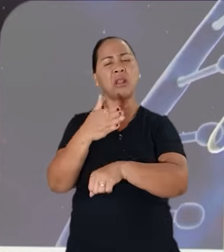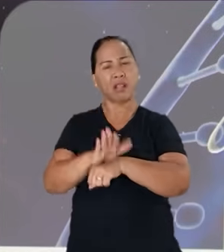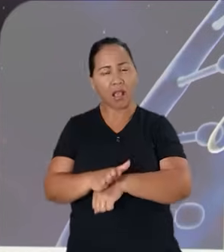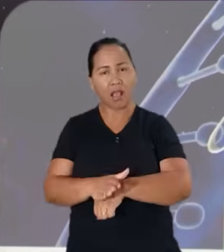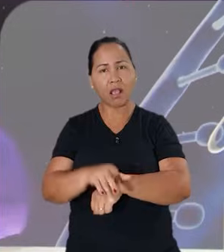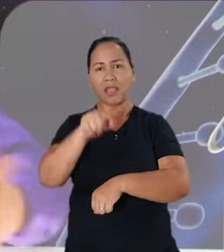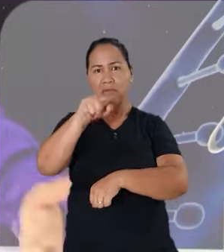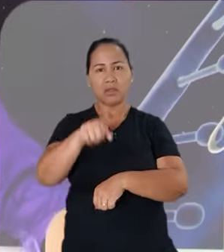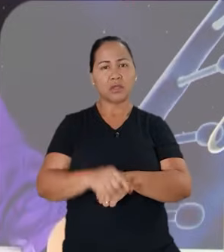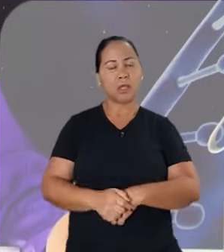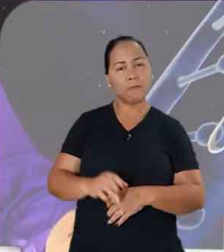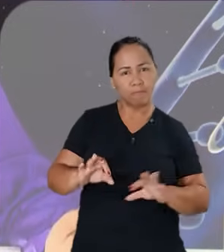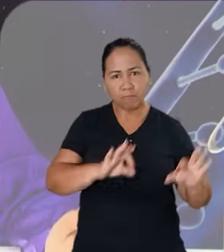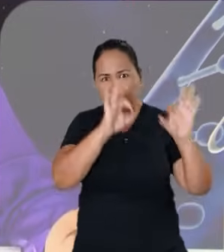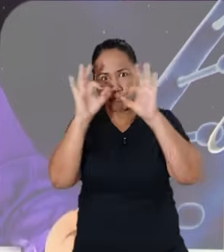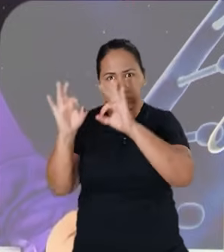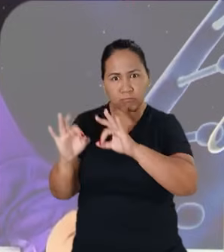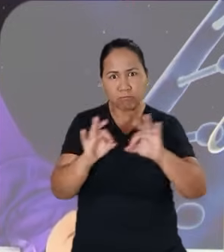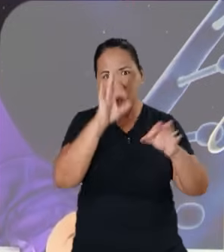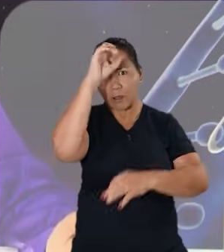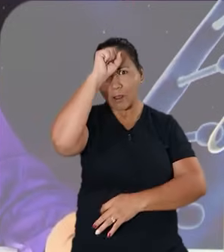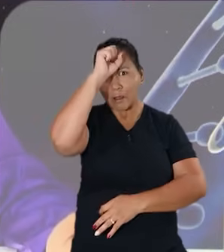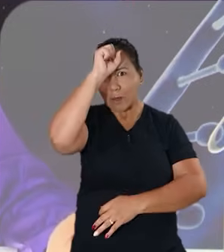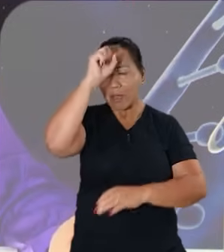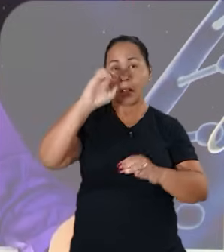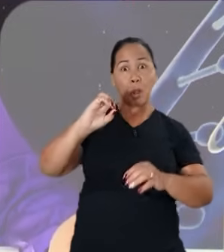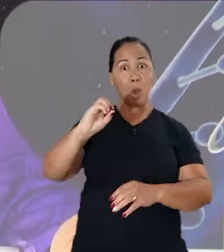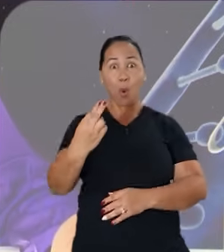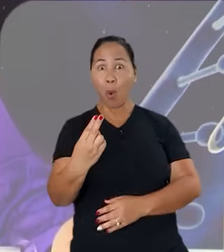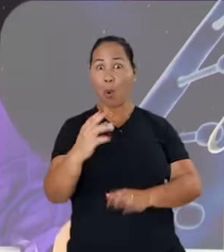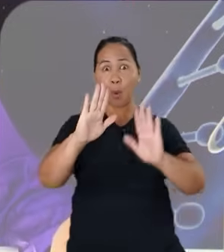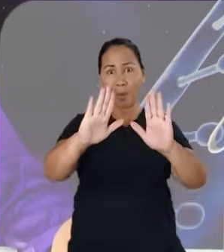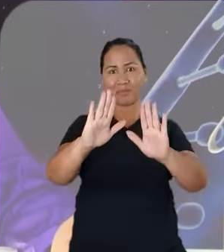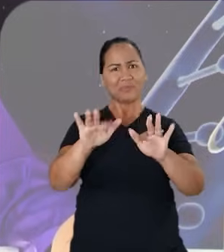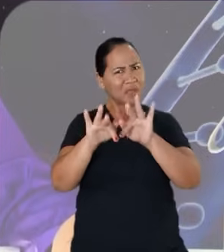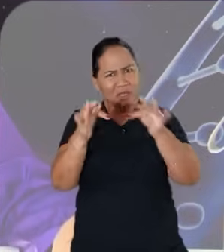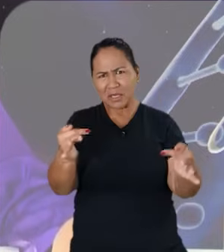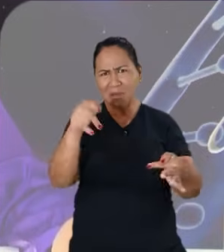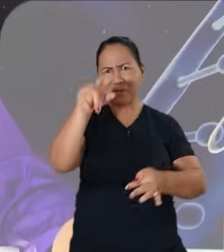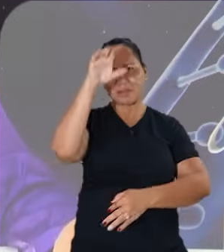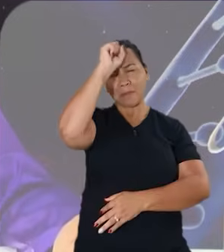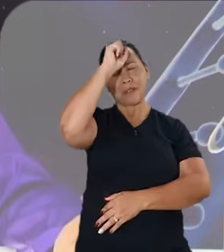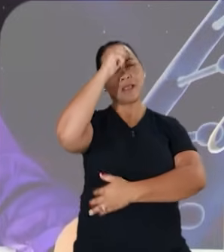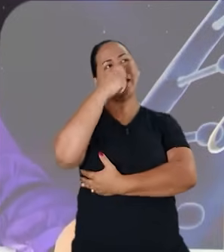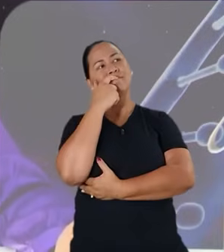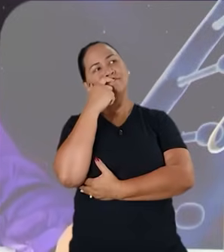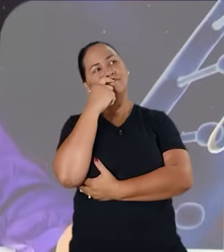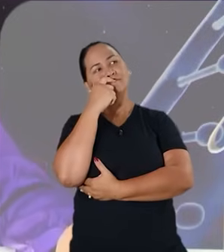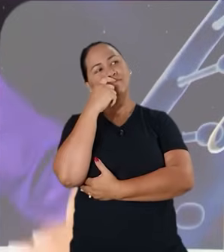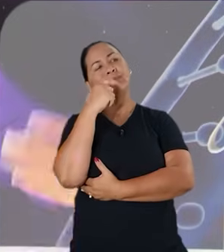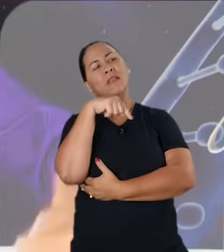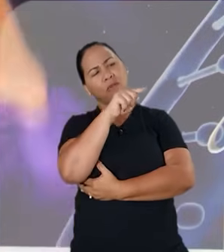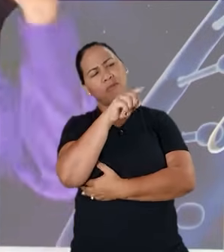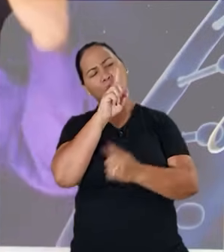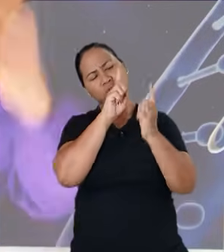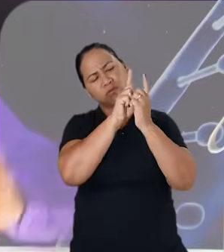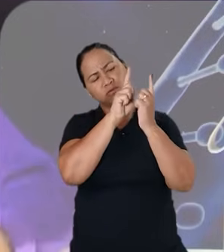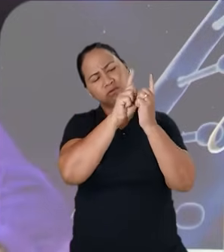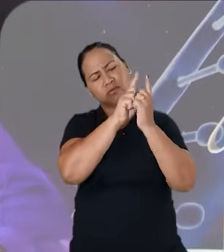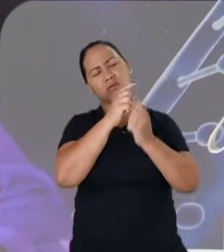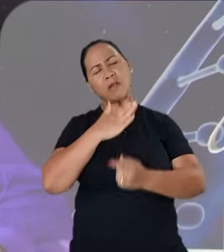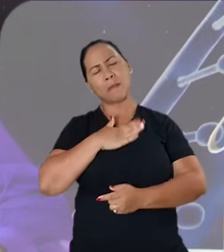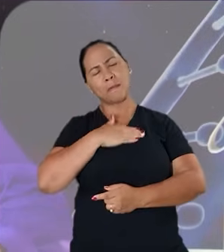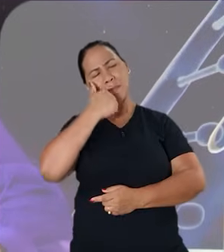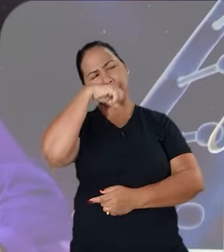Não é dar um treinamento, talvez seja apenas ouvir a tua mãe falar quando você é de saco cheio. Se eu quero aumentar a minha